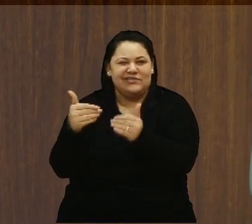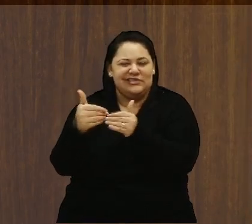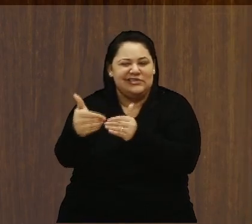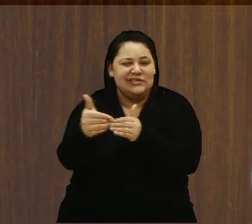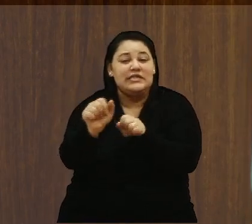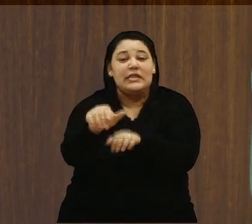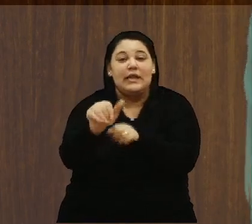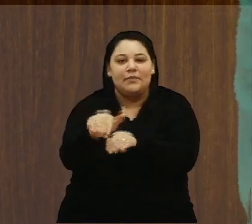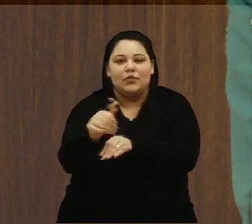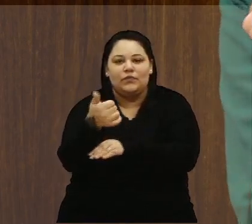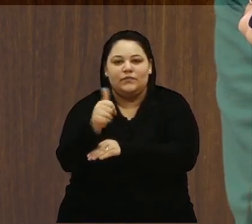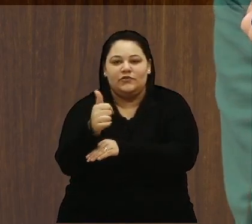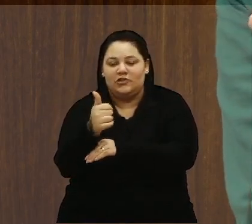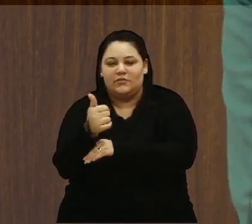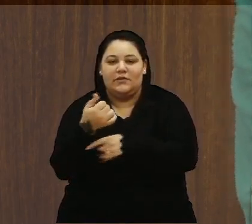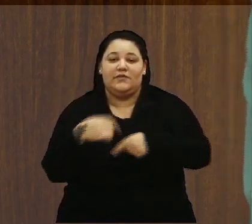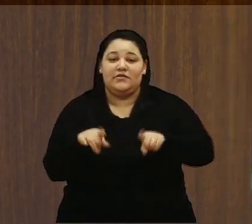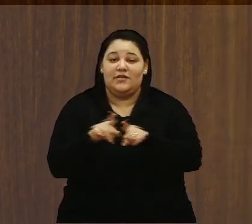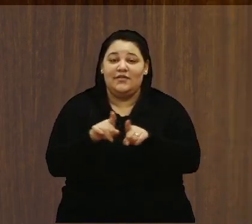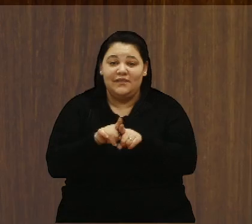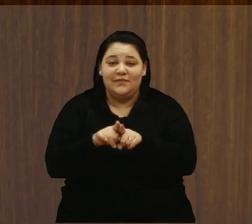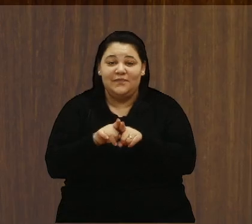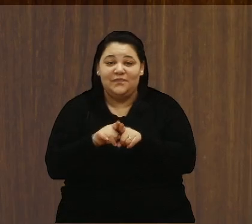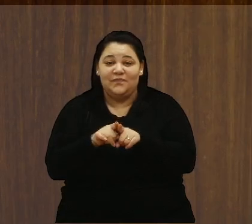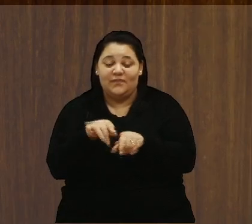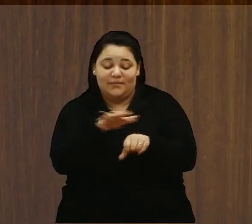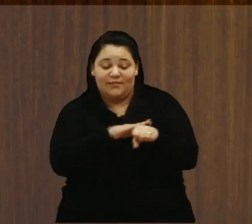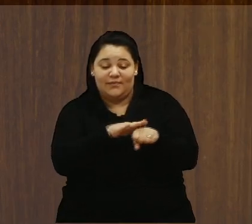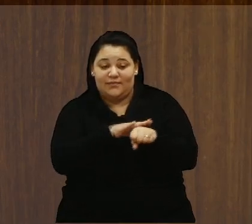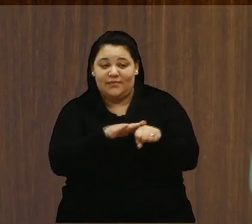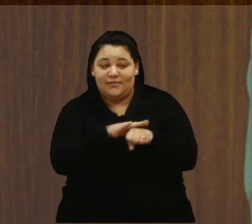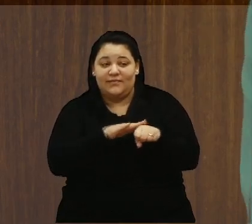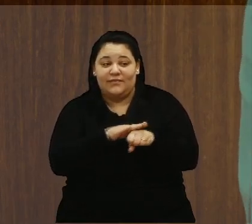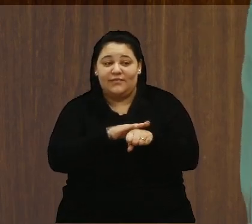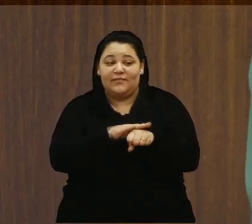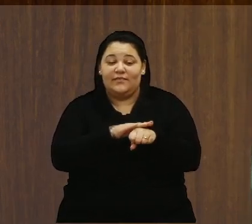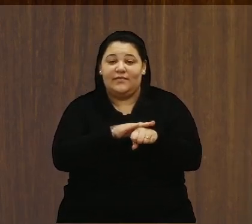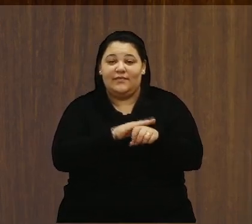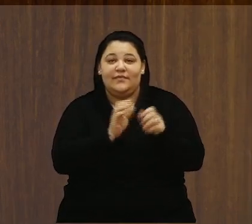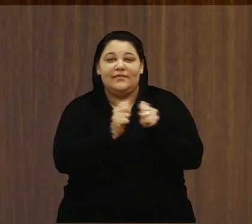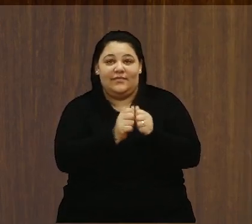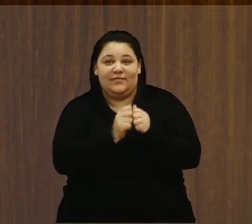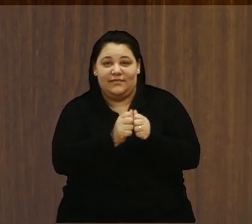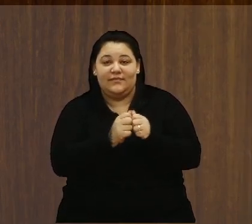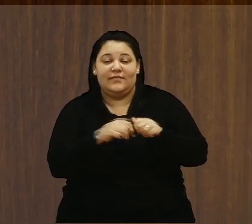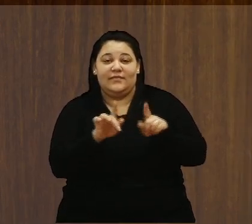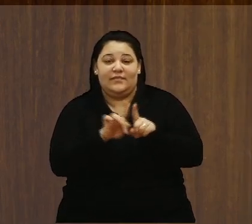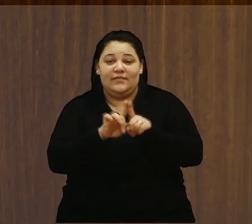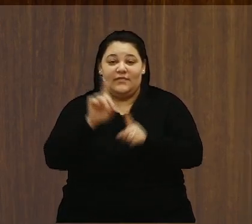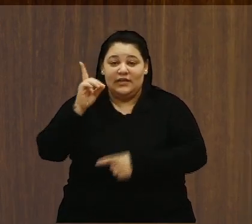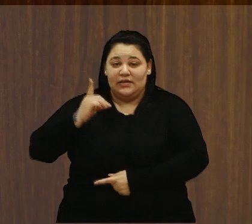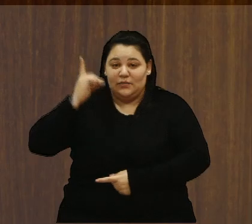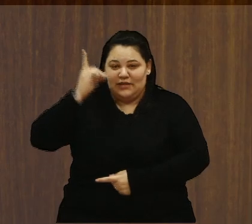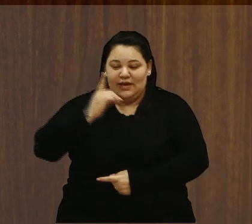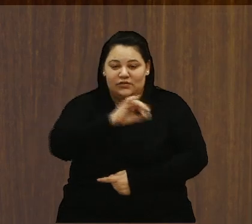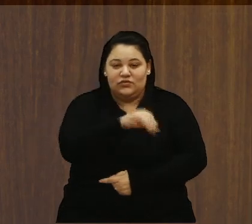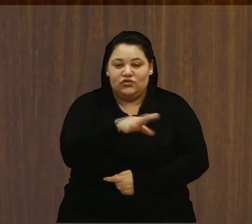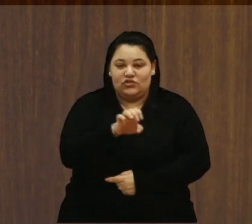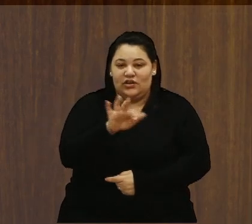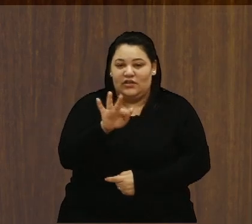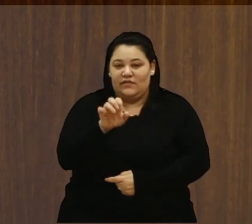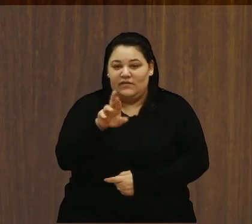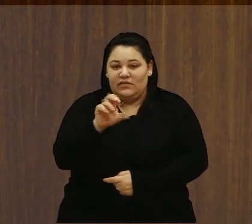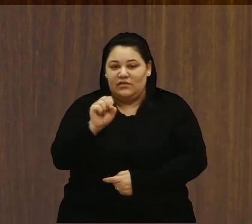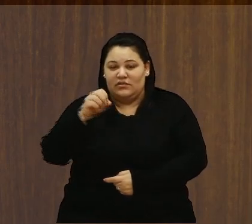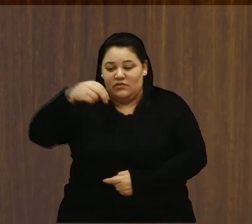de setembro, porque ontem naquela conversa com os deputados, eu conversei com o deputado Jefferson Fernandes, que trabalha